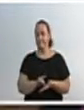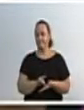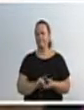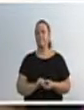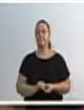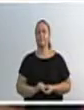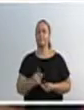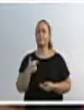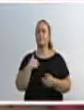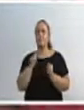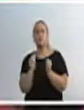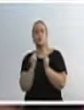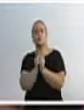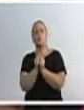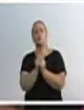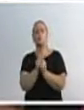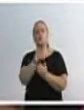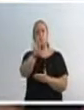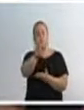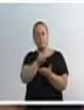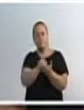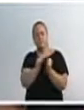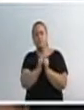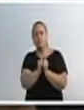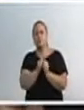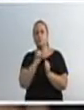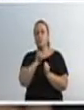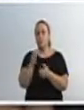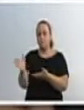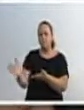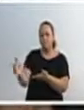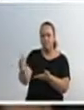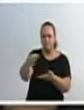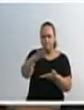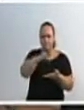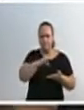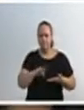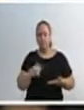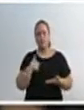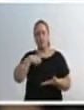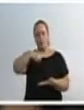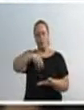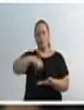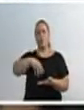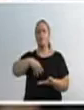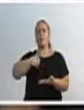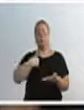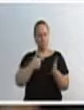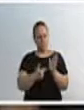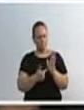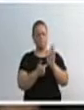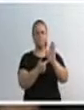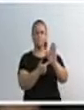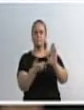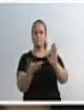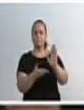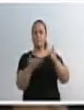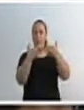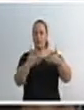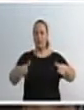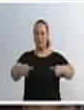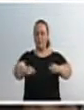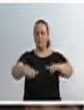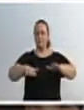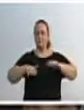Faço coro, as suas palavras, esse abastinado, se senhor guardou uma cópia desse abastinado, vamos engrandecer nessa audiência pública e